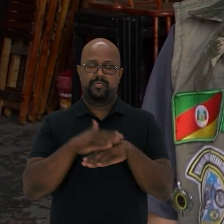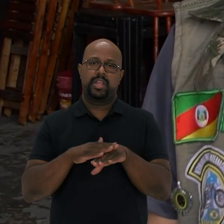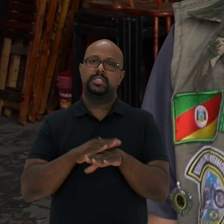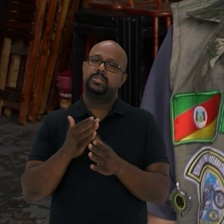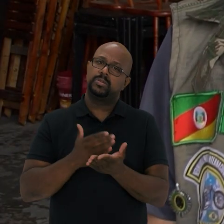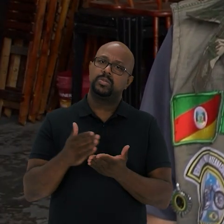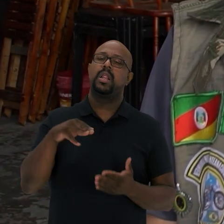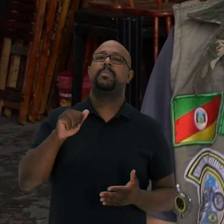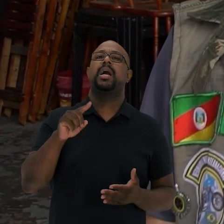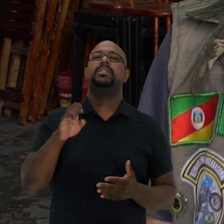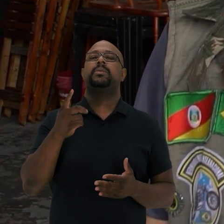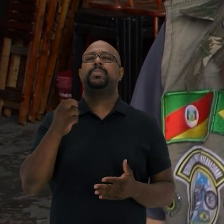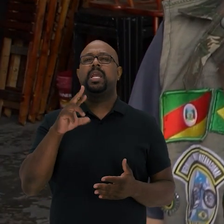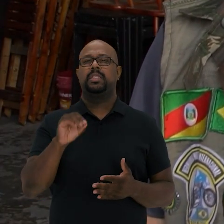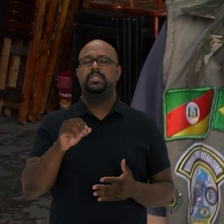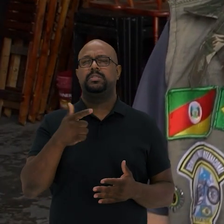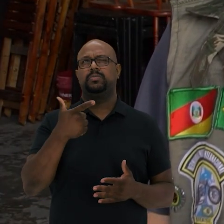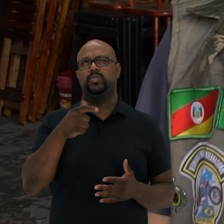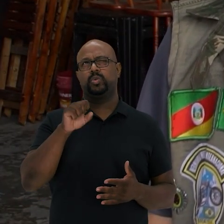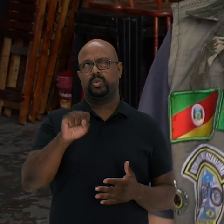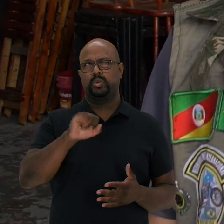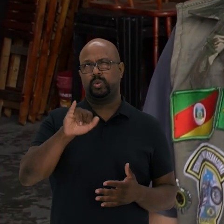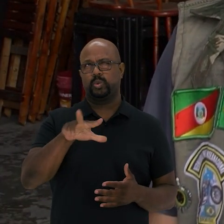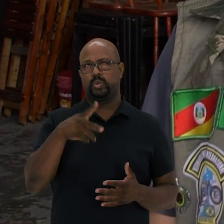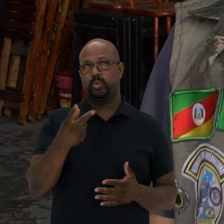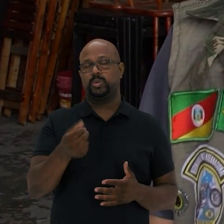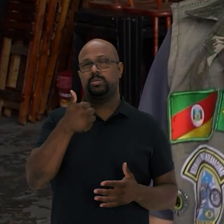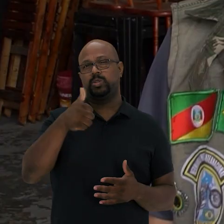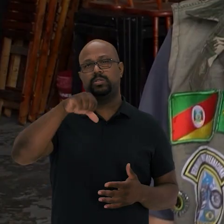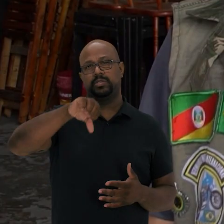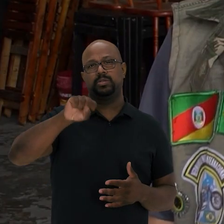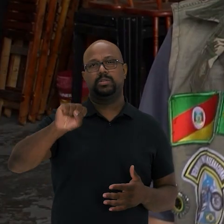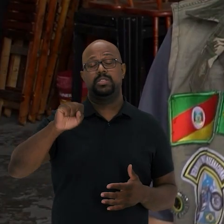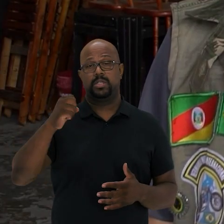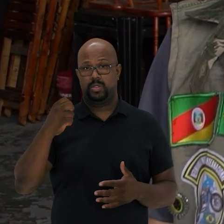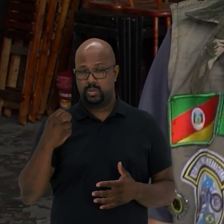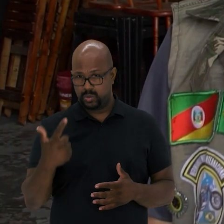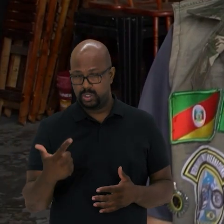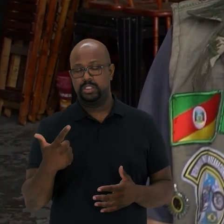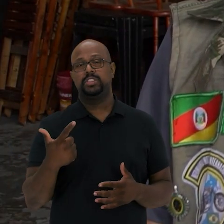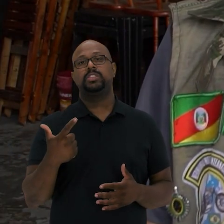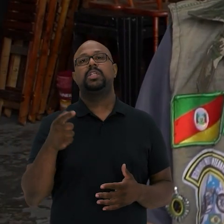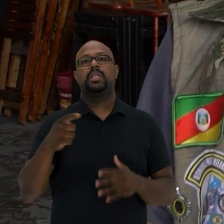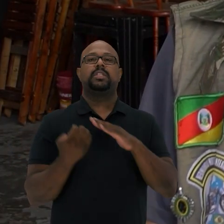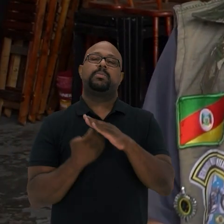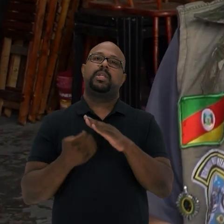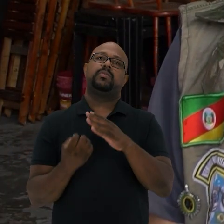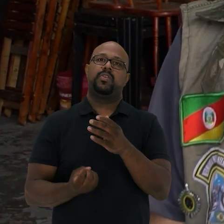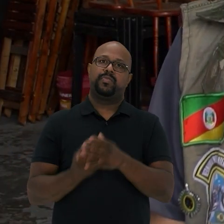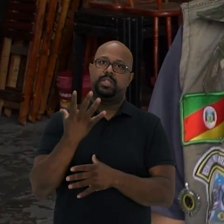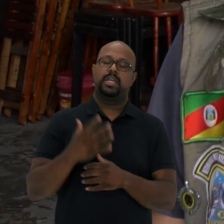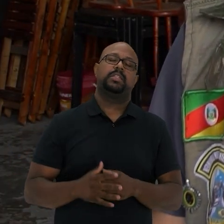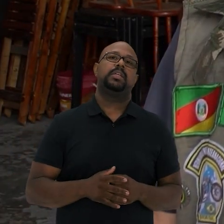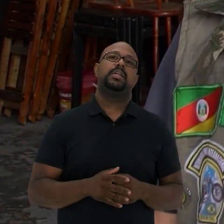conversas surgiu a Madepedra em 28 de julho de 1982, a empresa foi